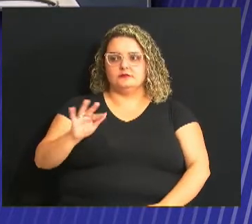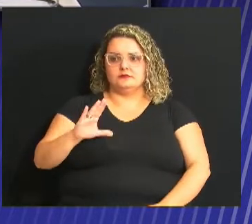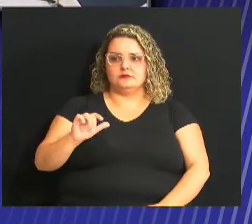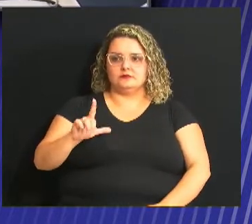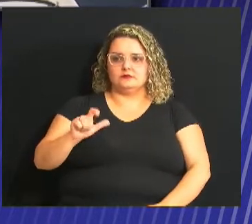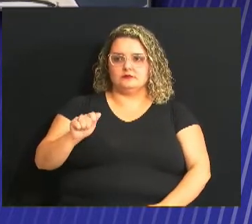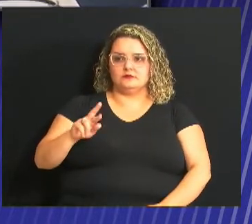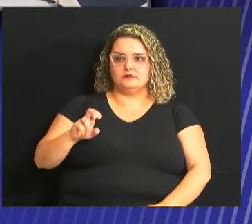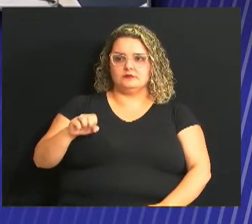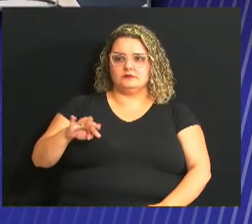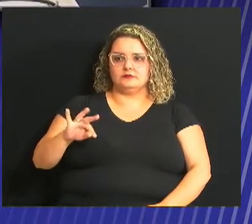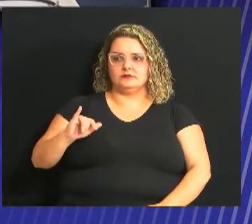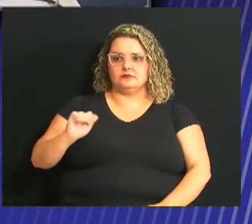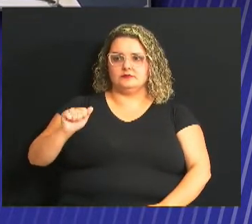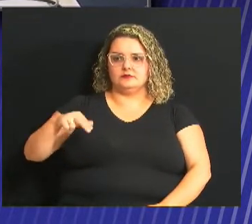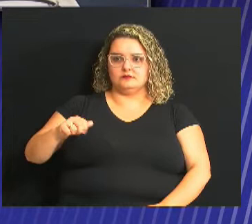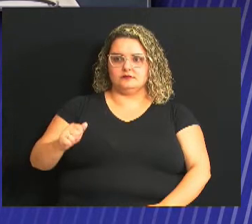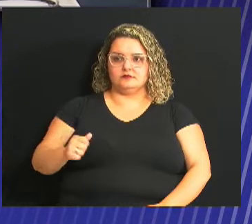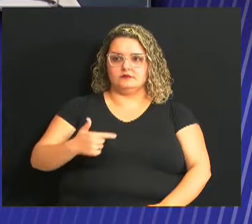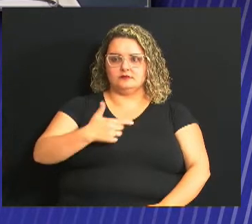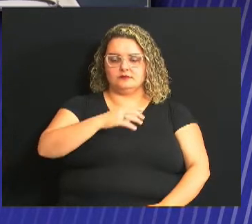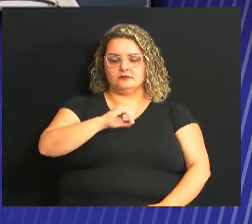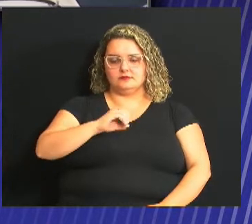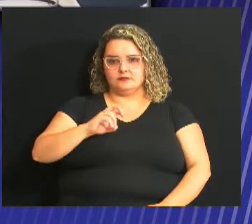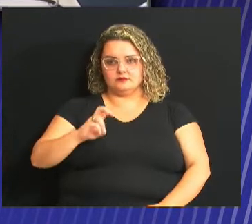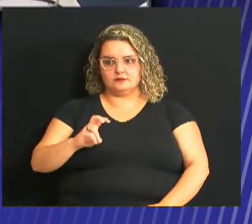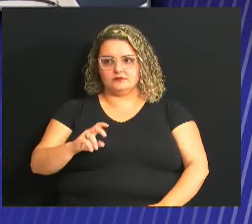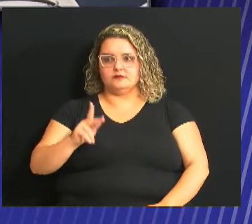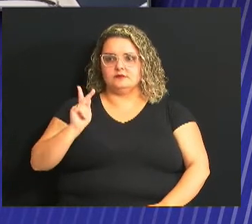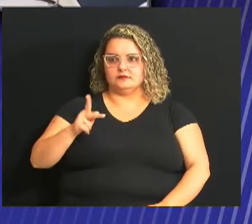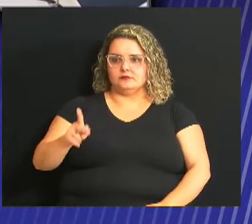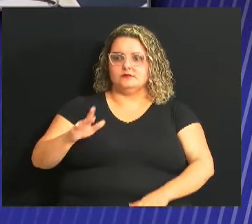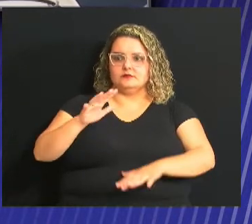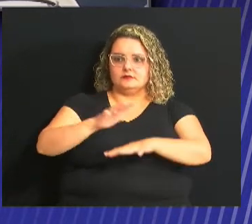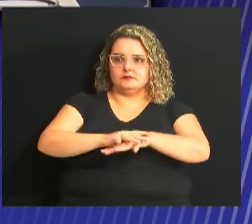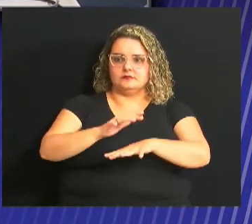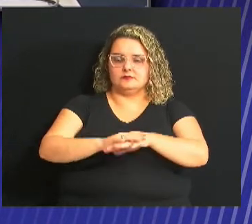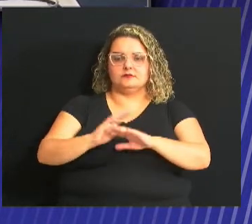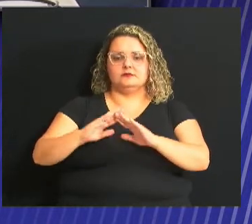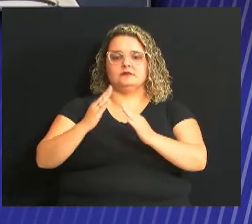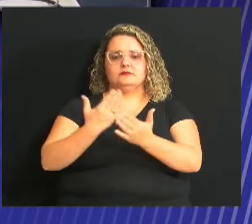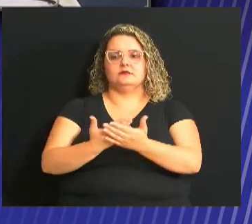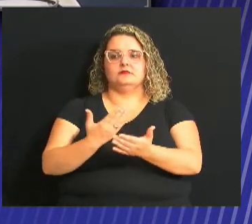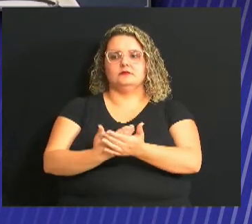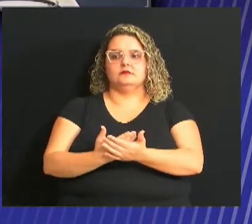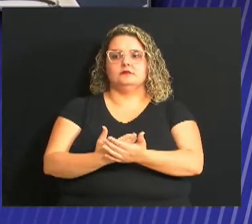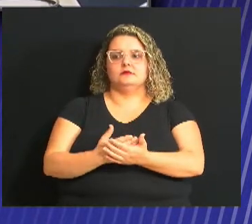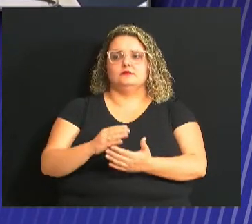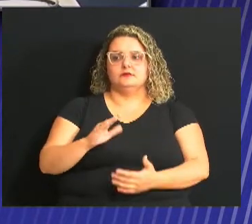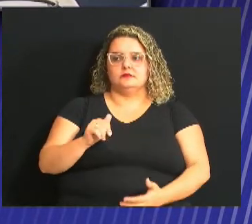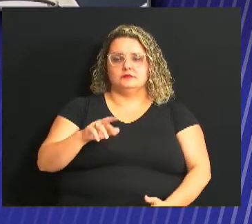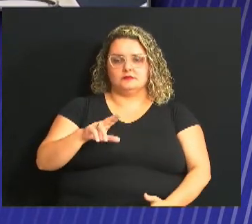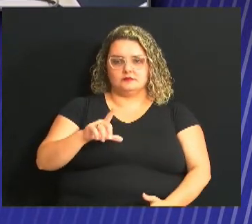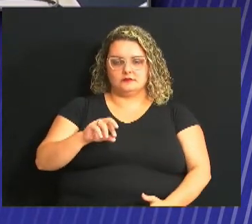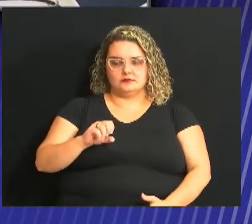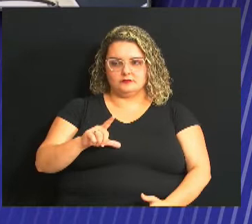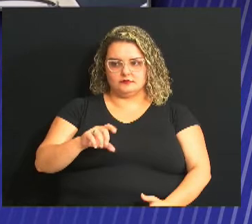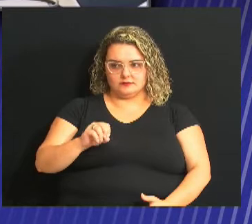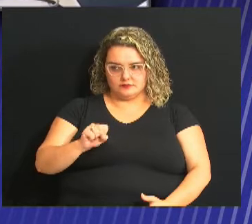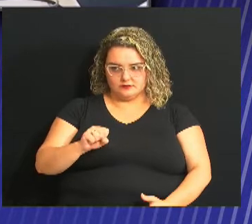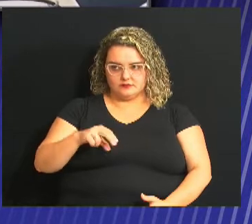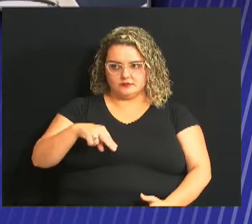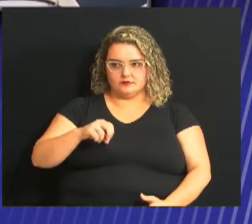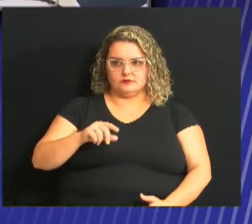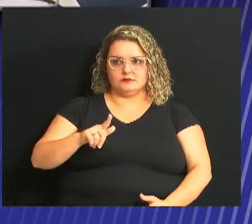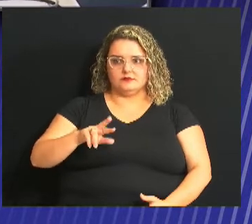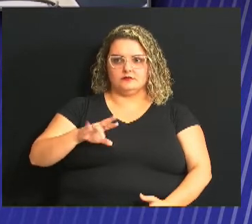em 2005, foi professor de matemática na Escola Reverendo José Carlos Nogueira, na Vila